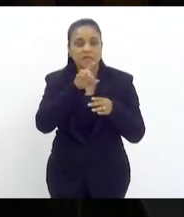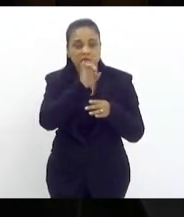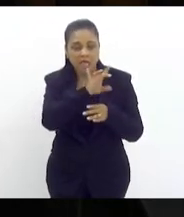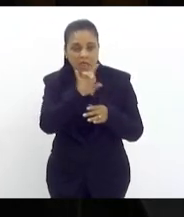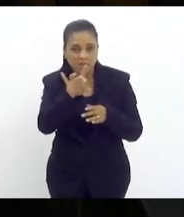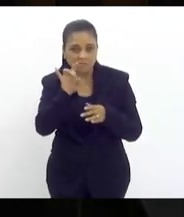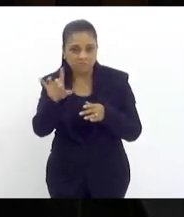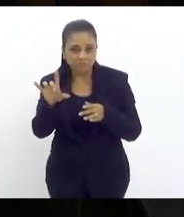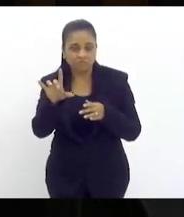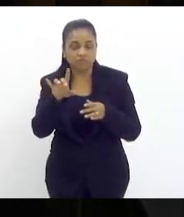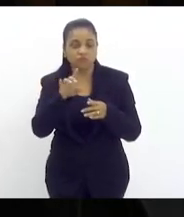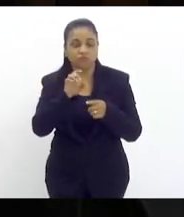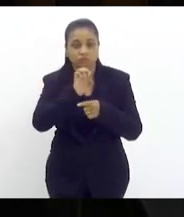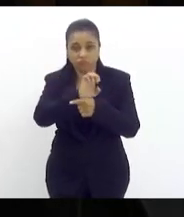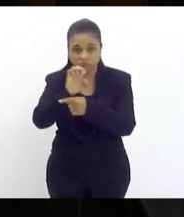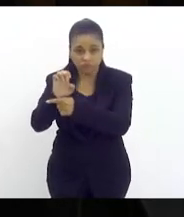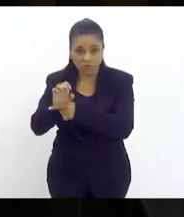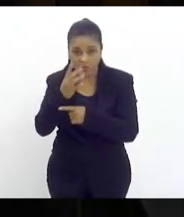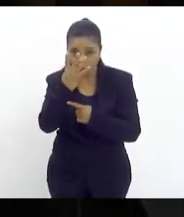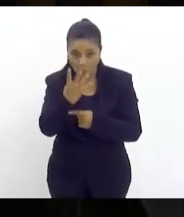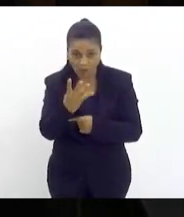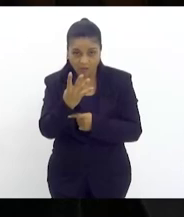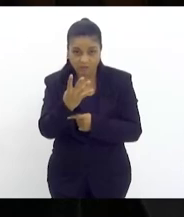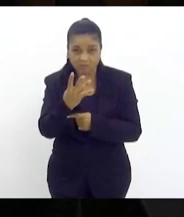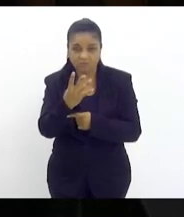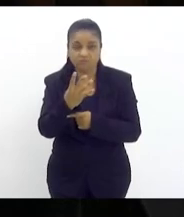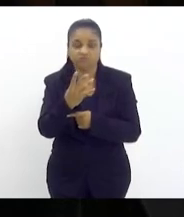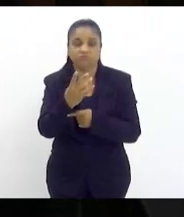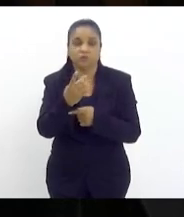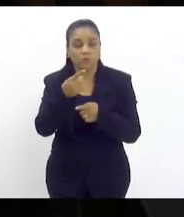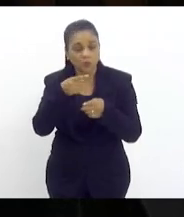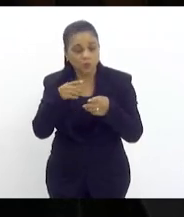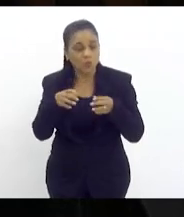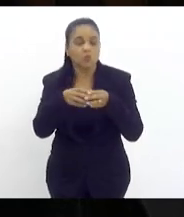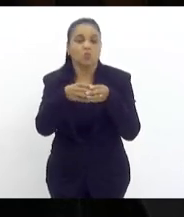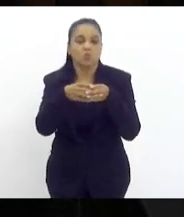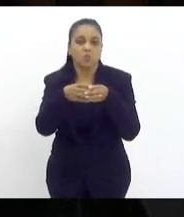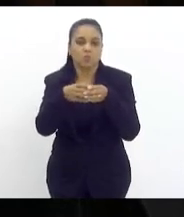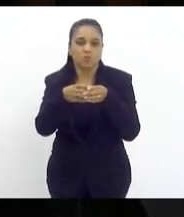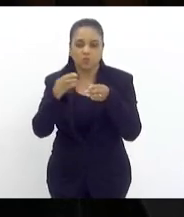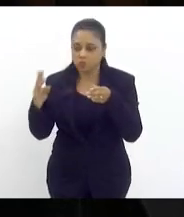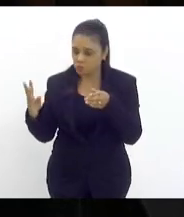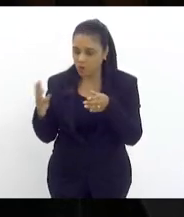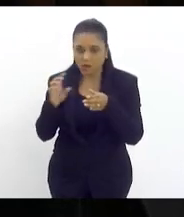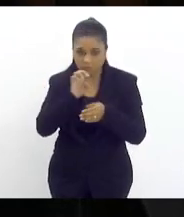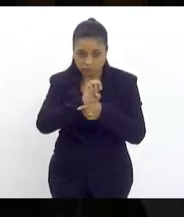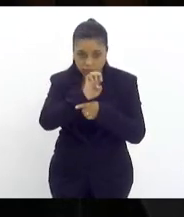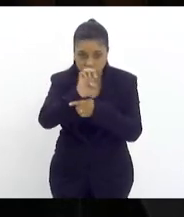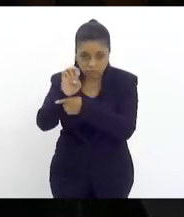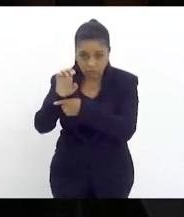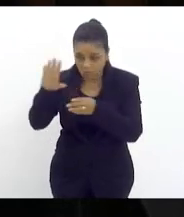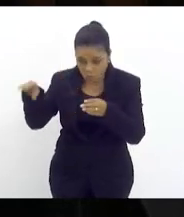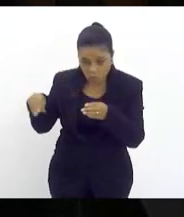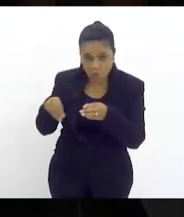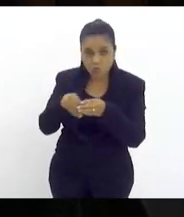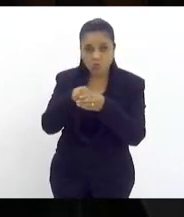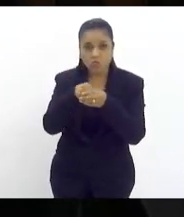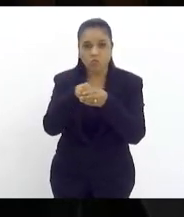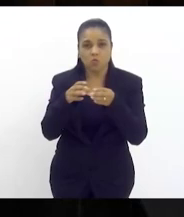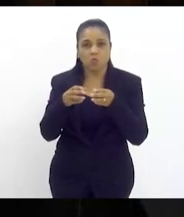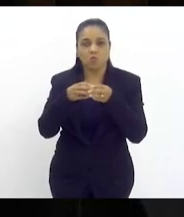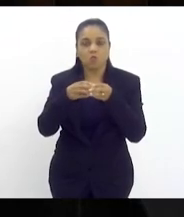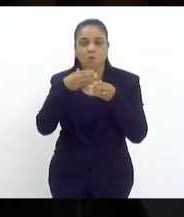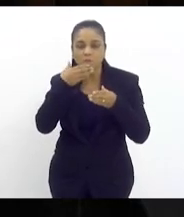individualidades dos quatro estados estão contempladas no pleito coletivo. Inclusive, acoplamos um pedido